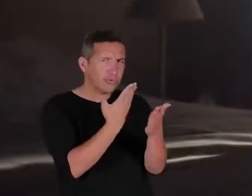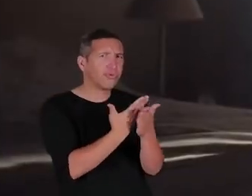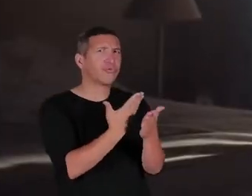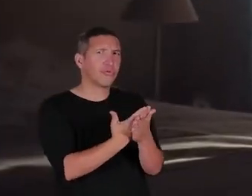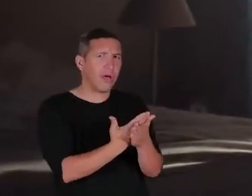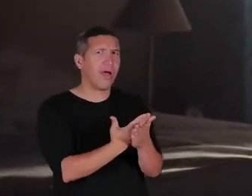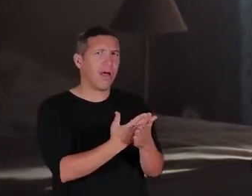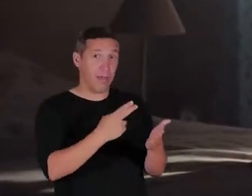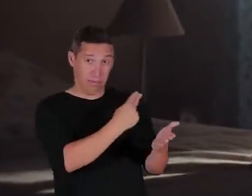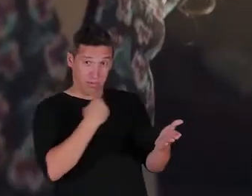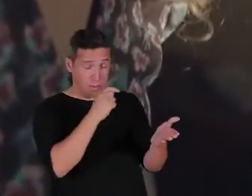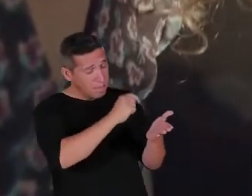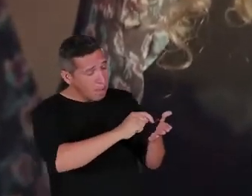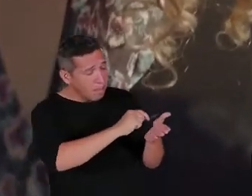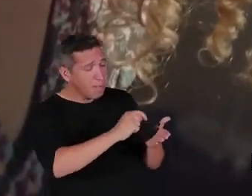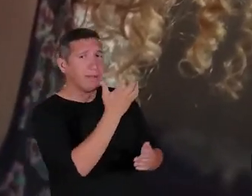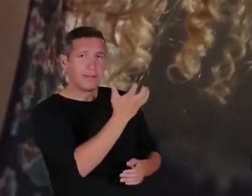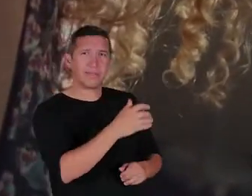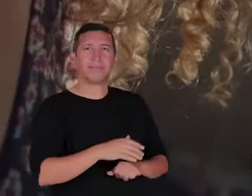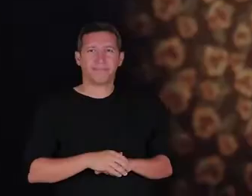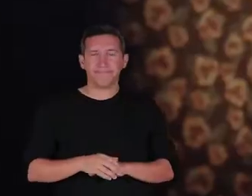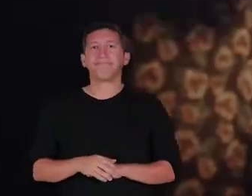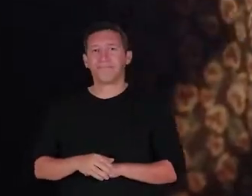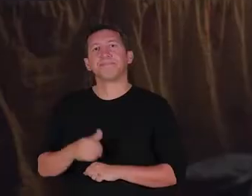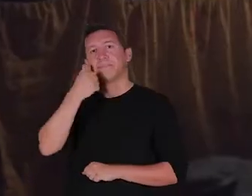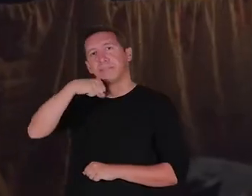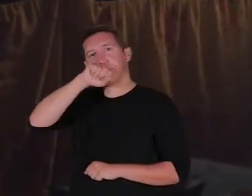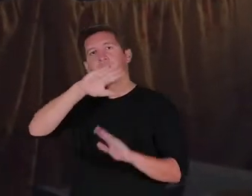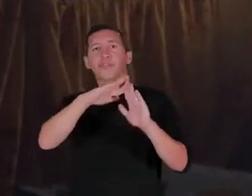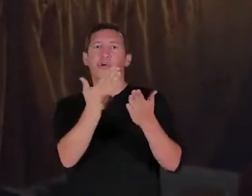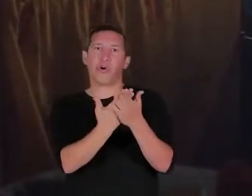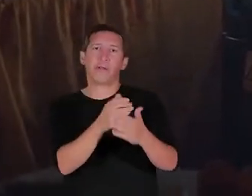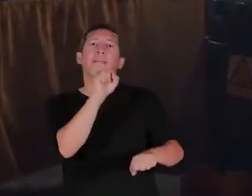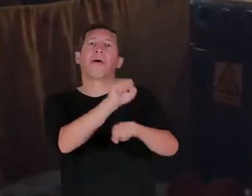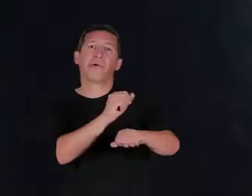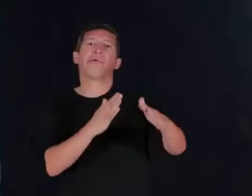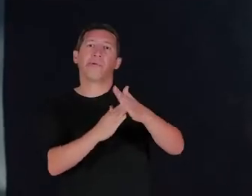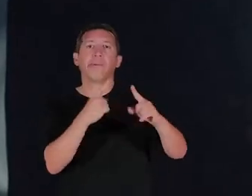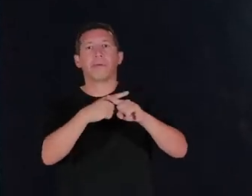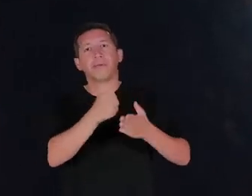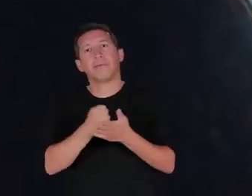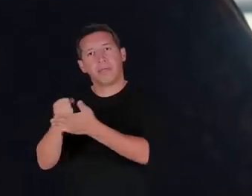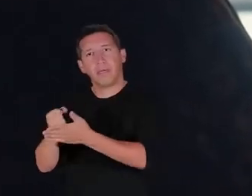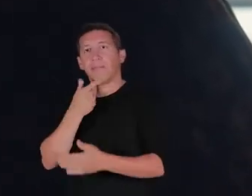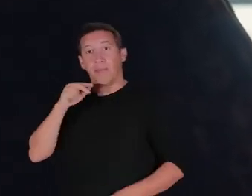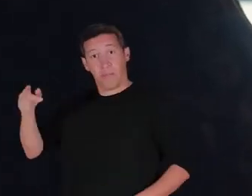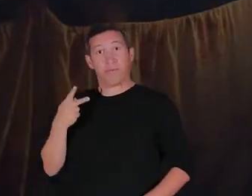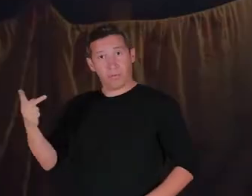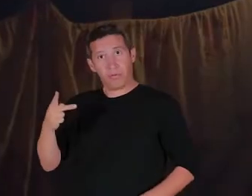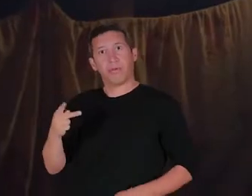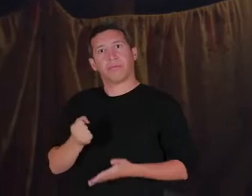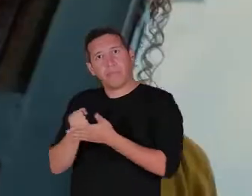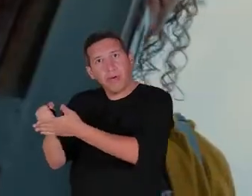Eu queria muito estudar. Eu queria muito escrever o meu nome. Eu tive a mesma mãe que largou os estudos porque tinha que trabalhar para